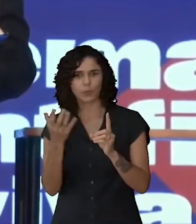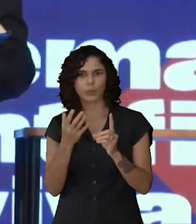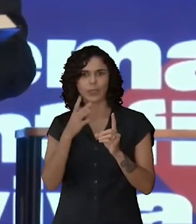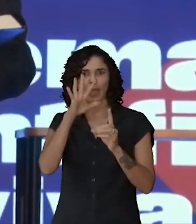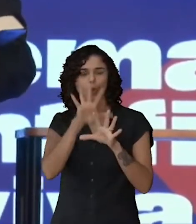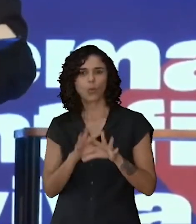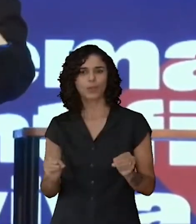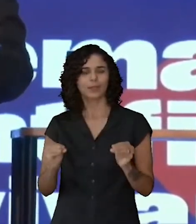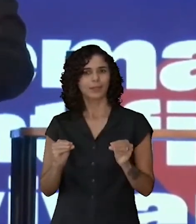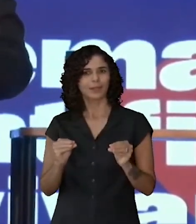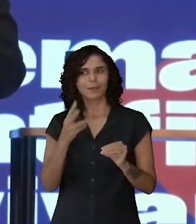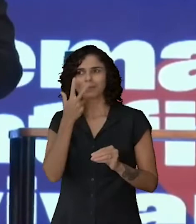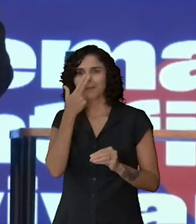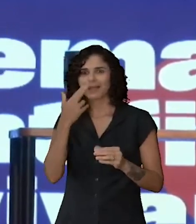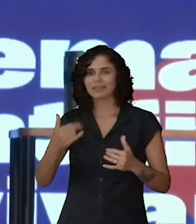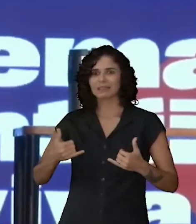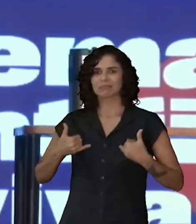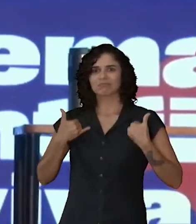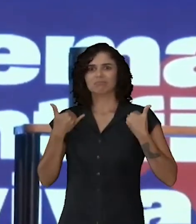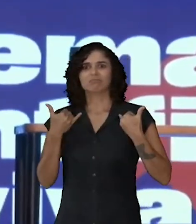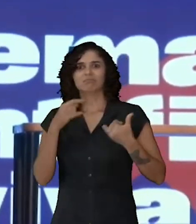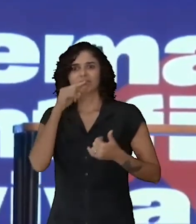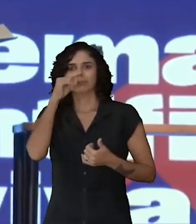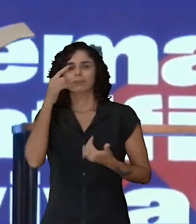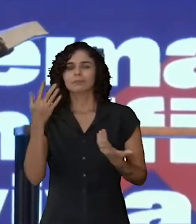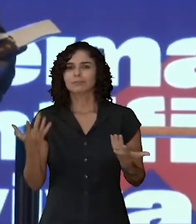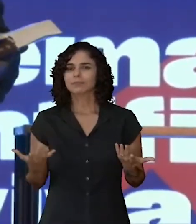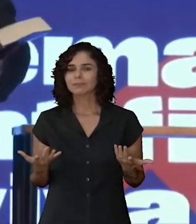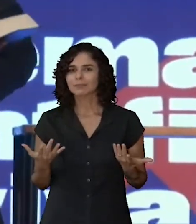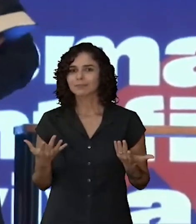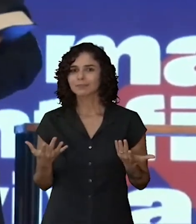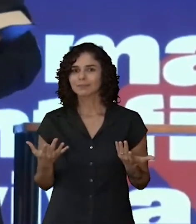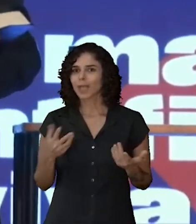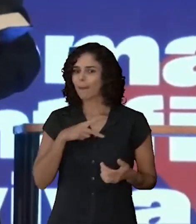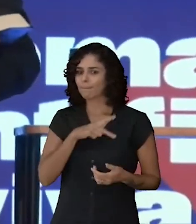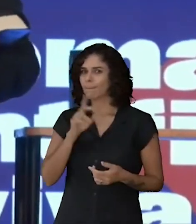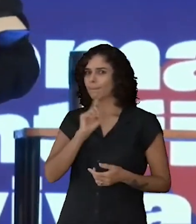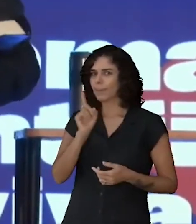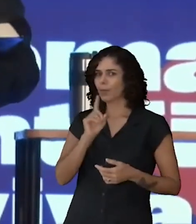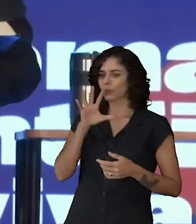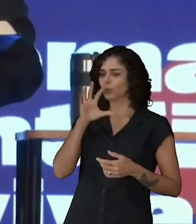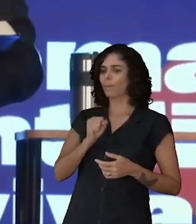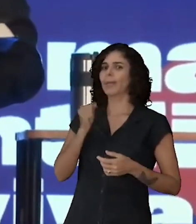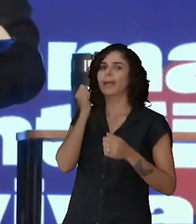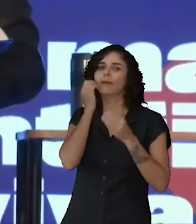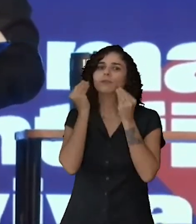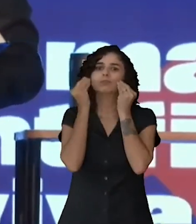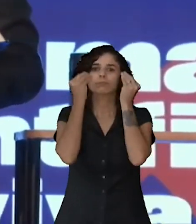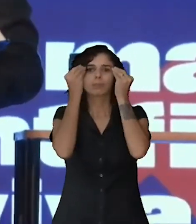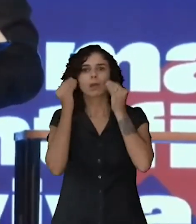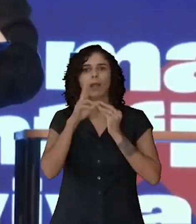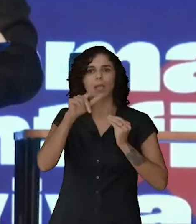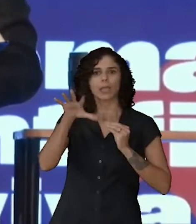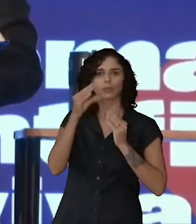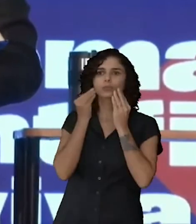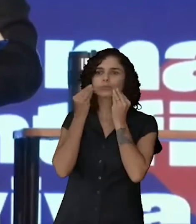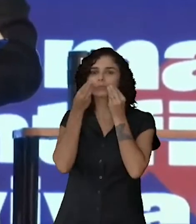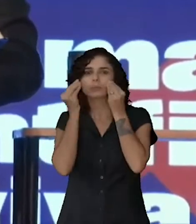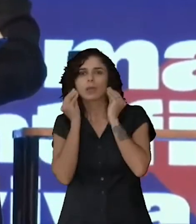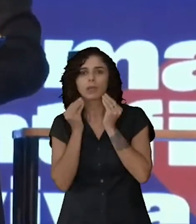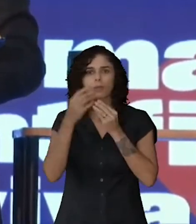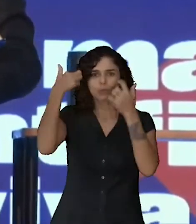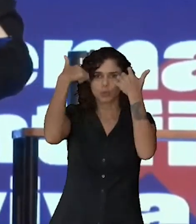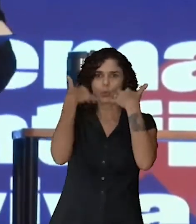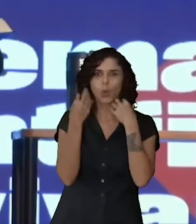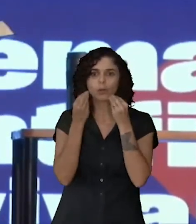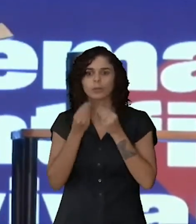Aqui não diz que Paulo secava o suor e jogava para a multidão. Está dizendo que eles pegavam as coisas pessoais dele.